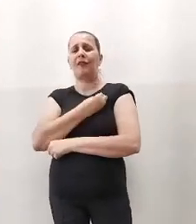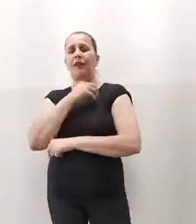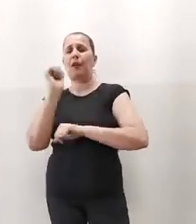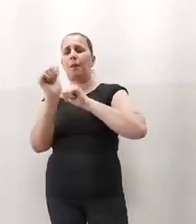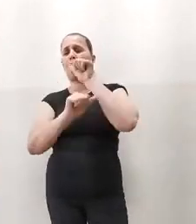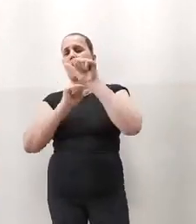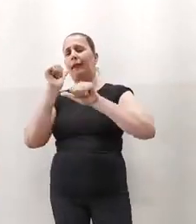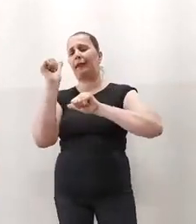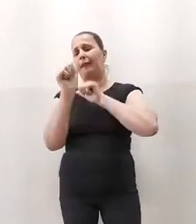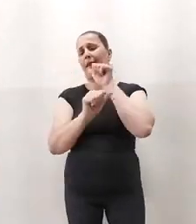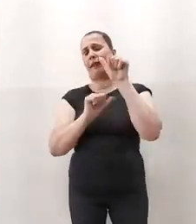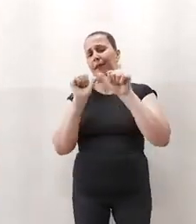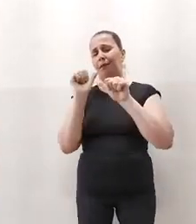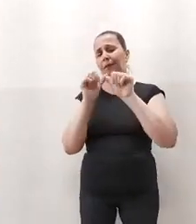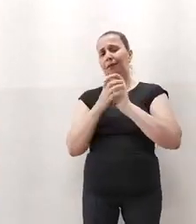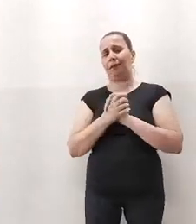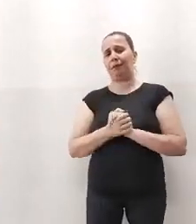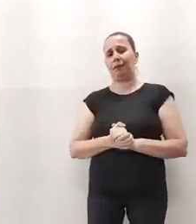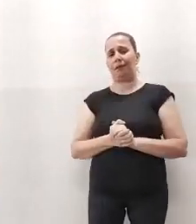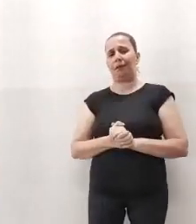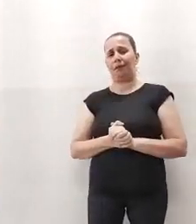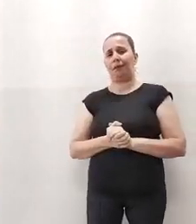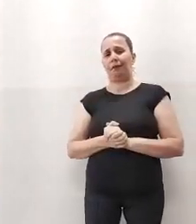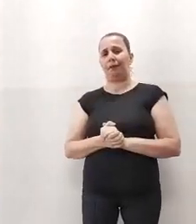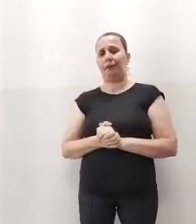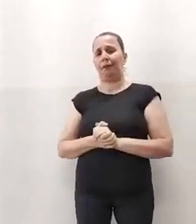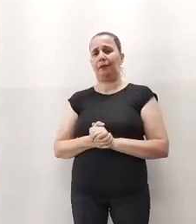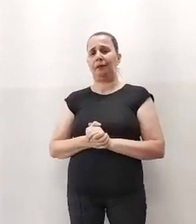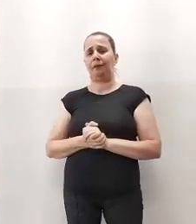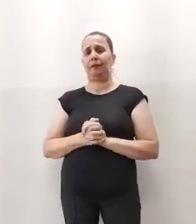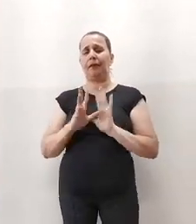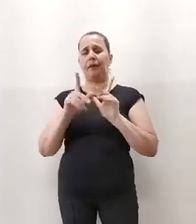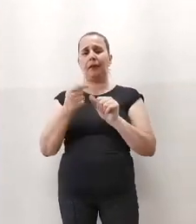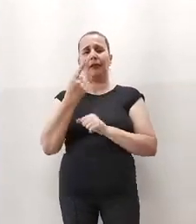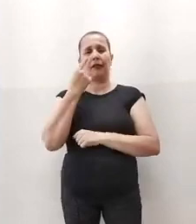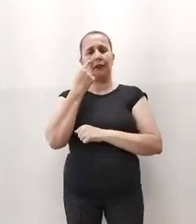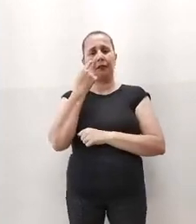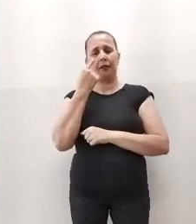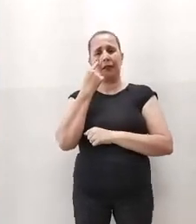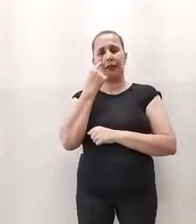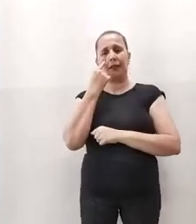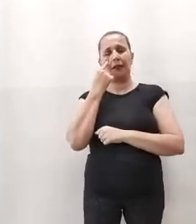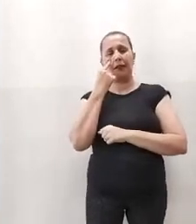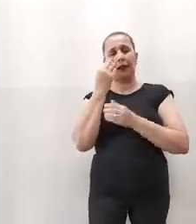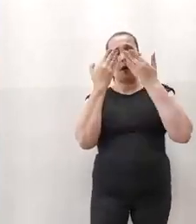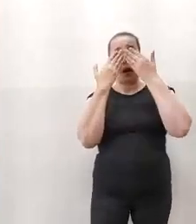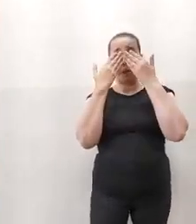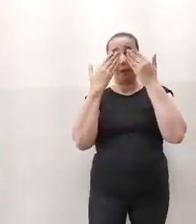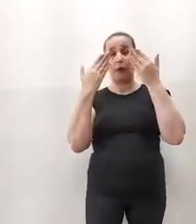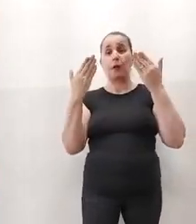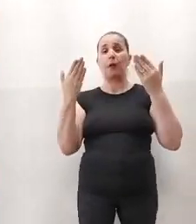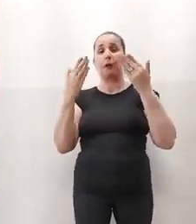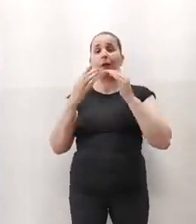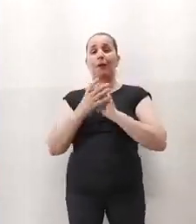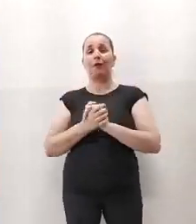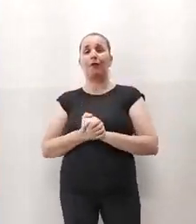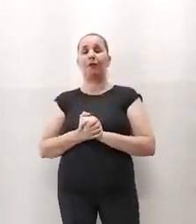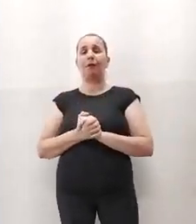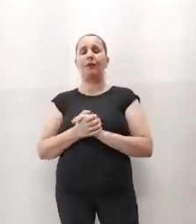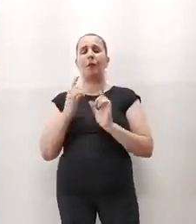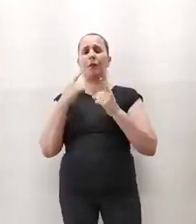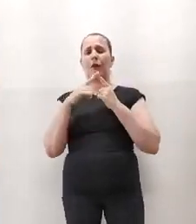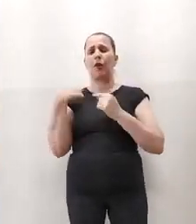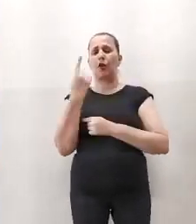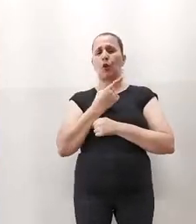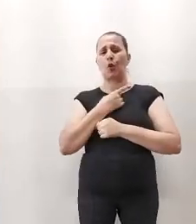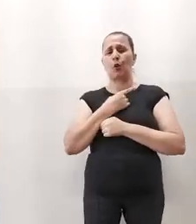mudadas, transformadas, ó Deus, por aquilo que viram. Abre os nossos olhos, Jesus, porque nós